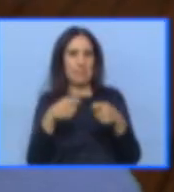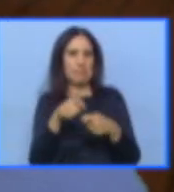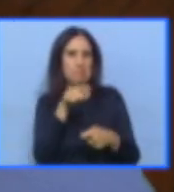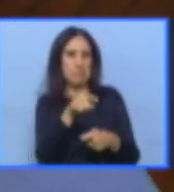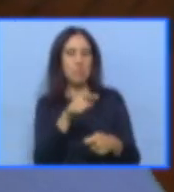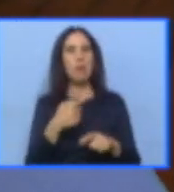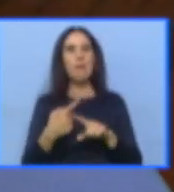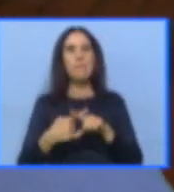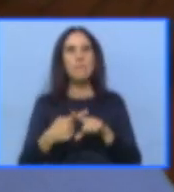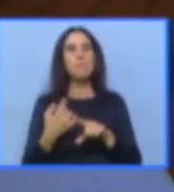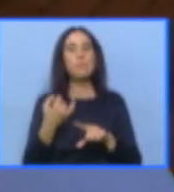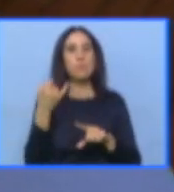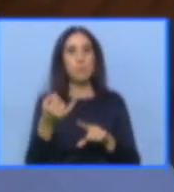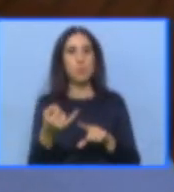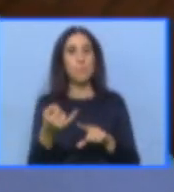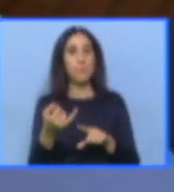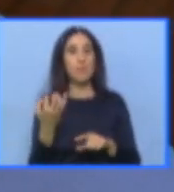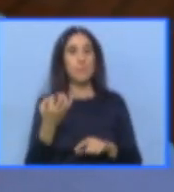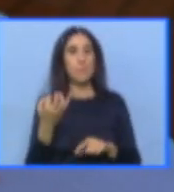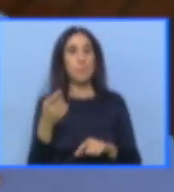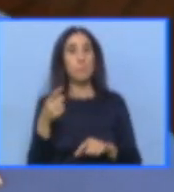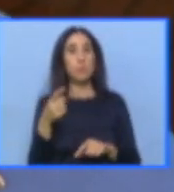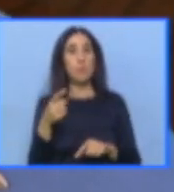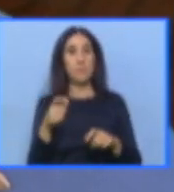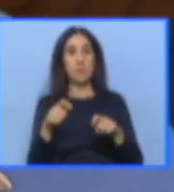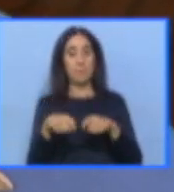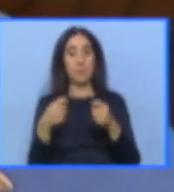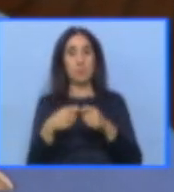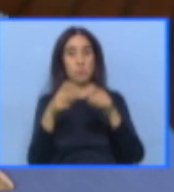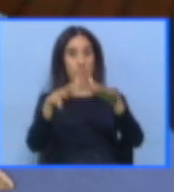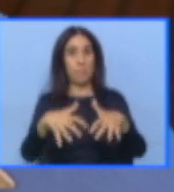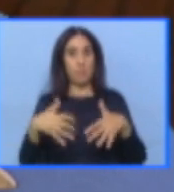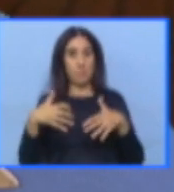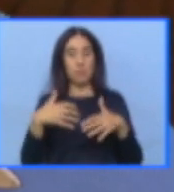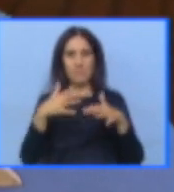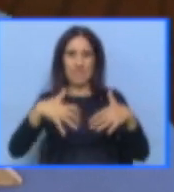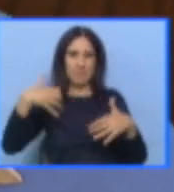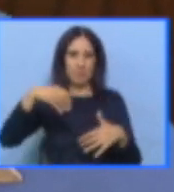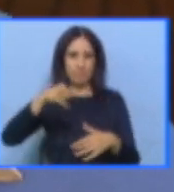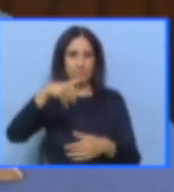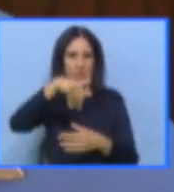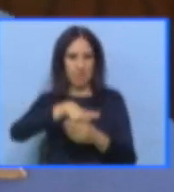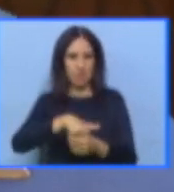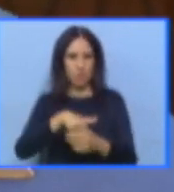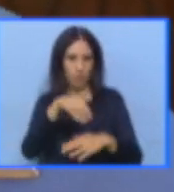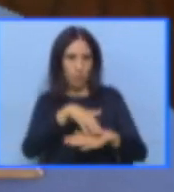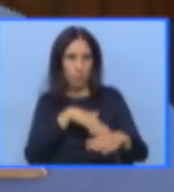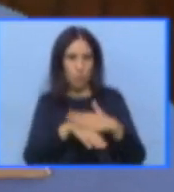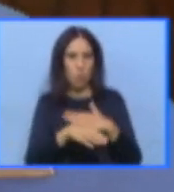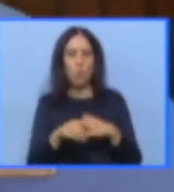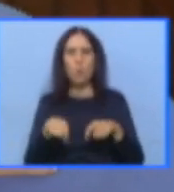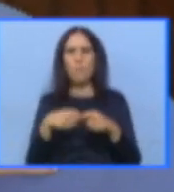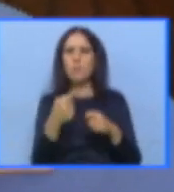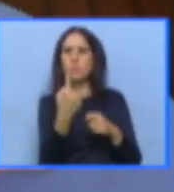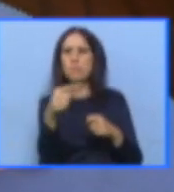E é interessante que depois, como esta foi a postura do partido dentro do Parlamento, dentro da Assembleia, os outros partidos disseram assim,